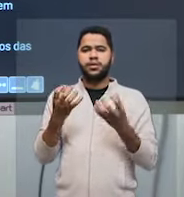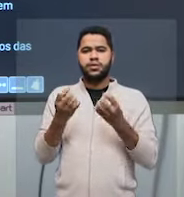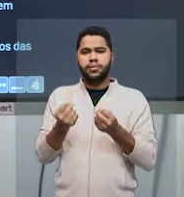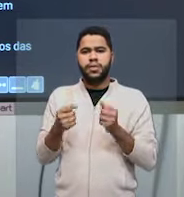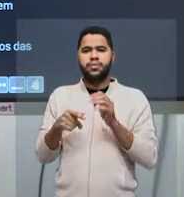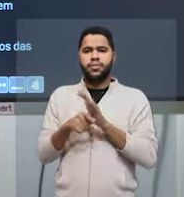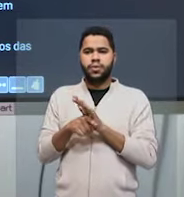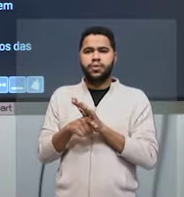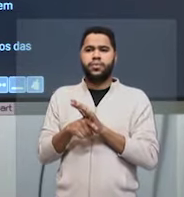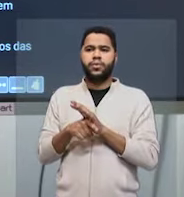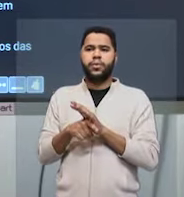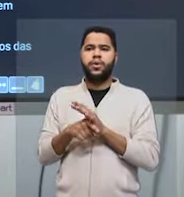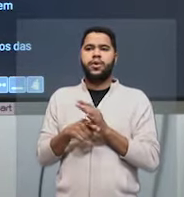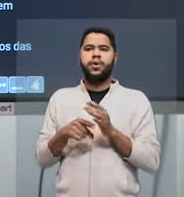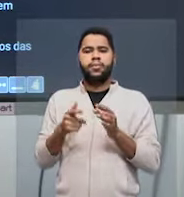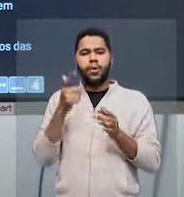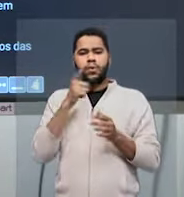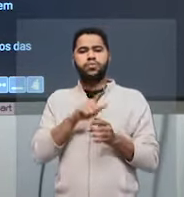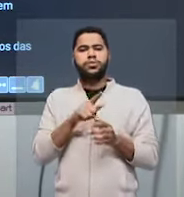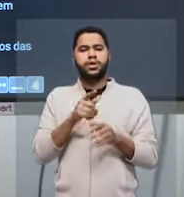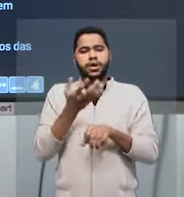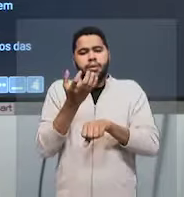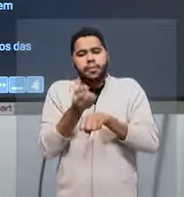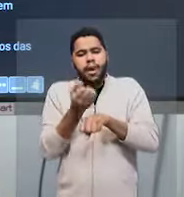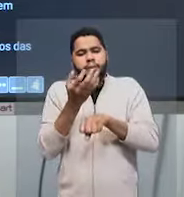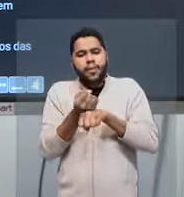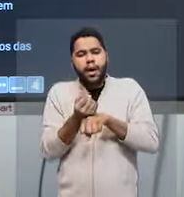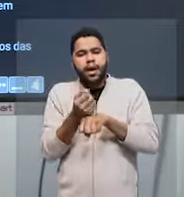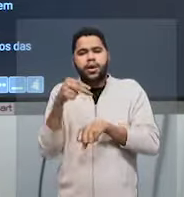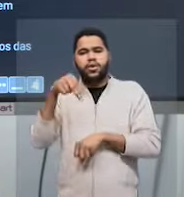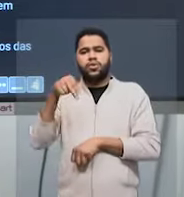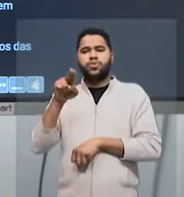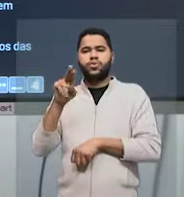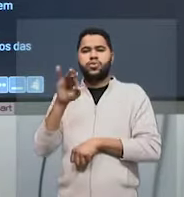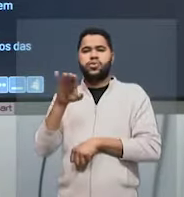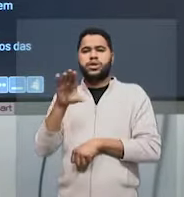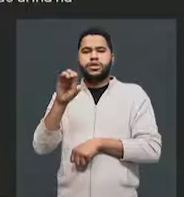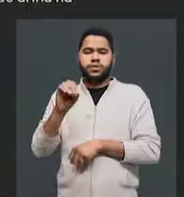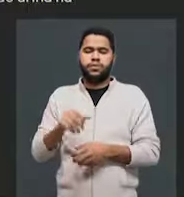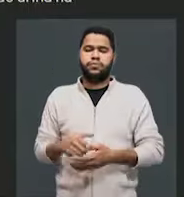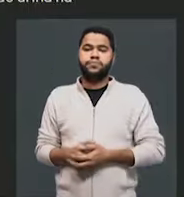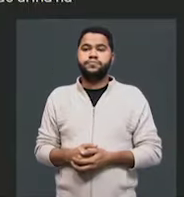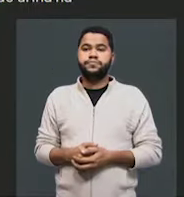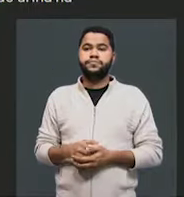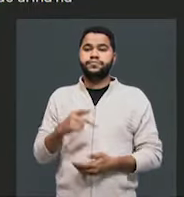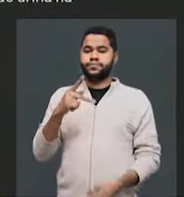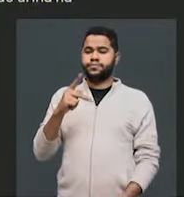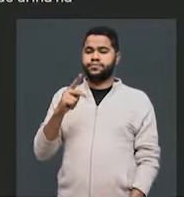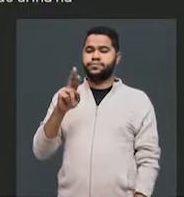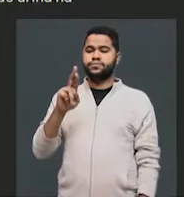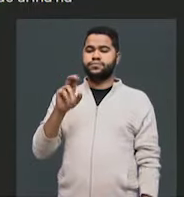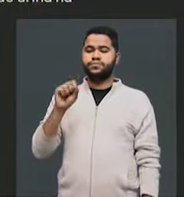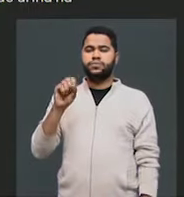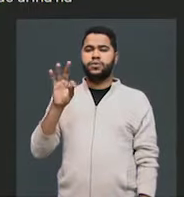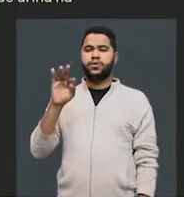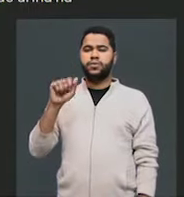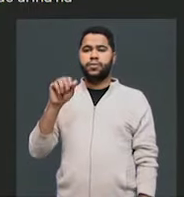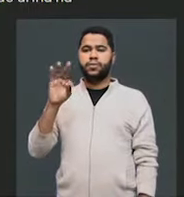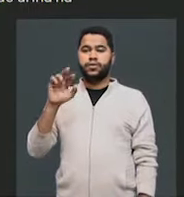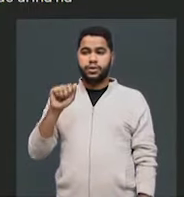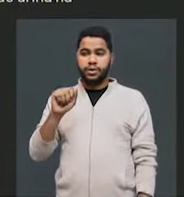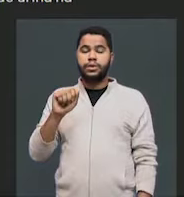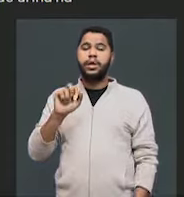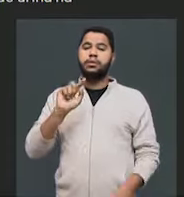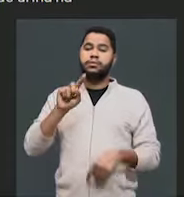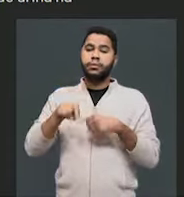líquido da glândula seminal para nutrir, tá? A próstata, tá, que é um órgão muscular e depois que ele passa